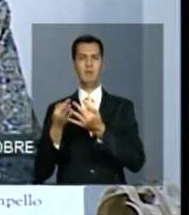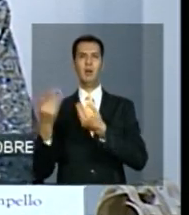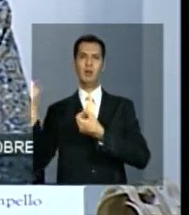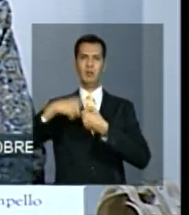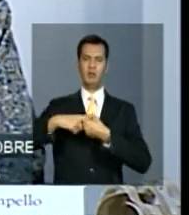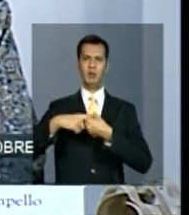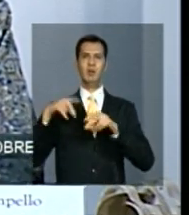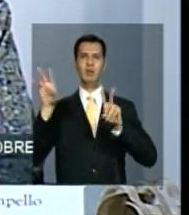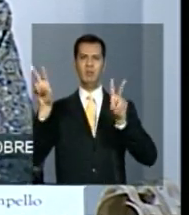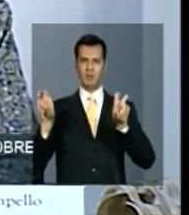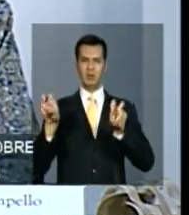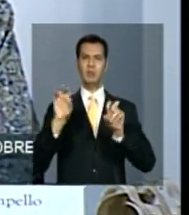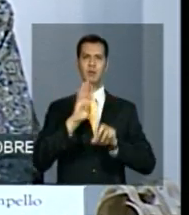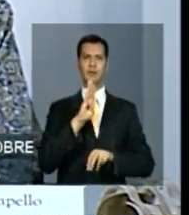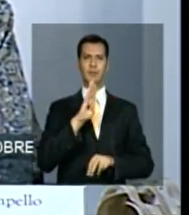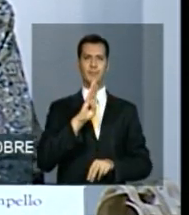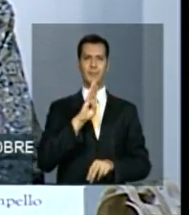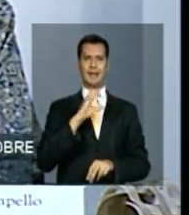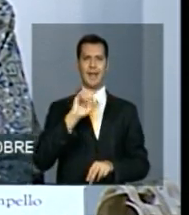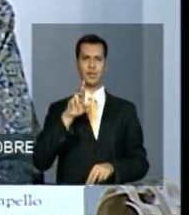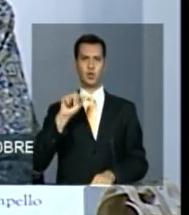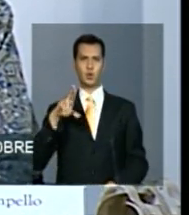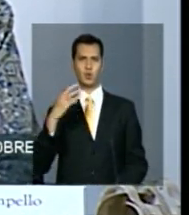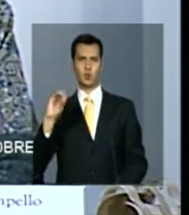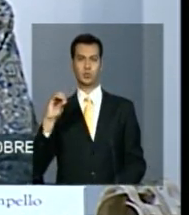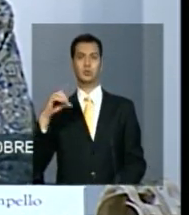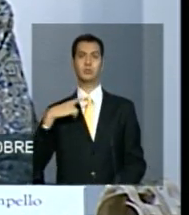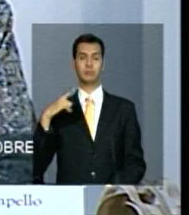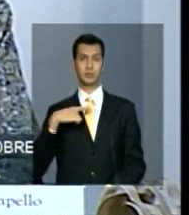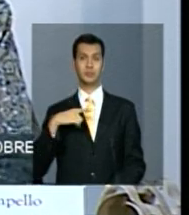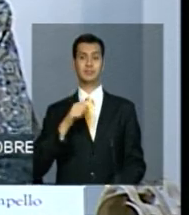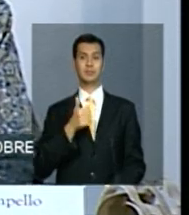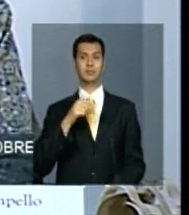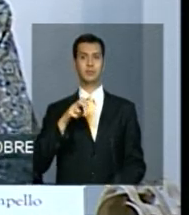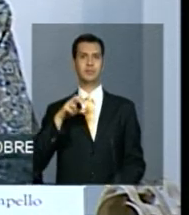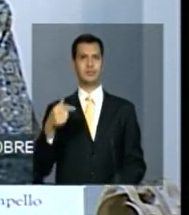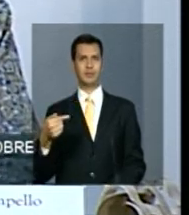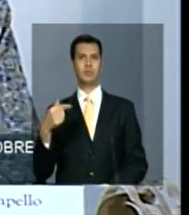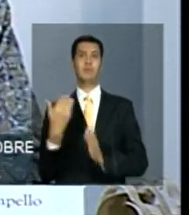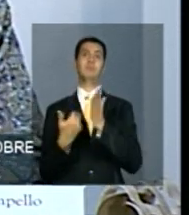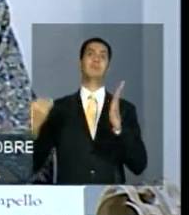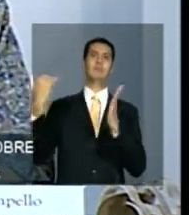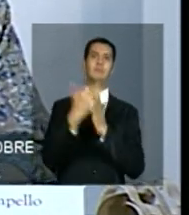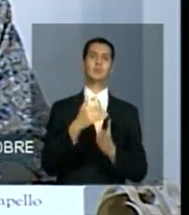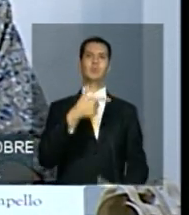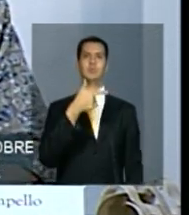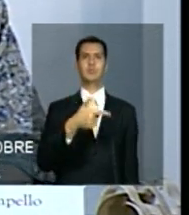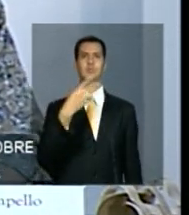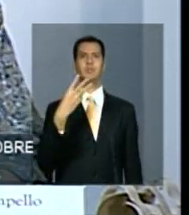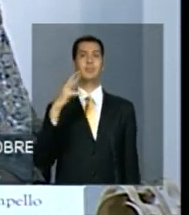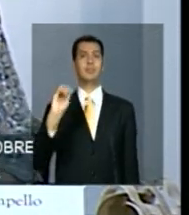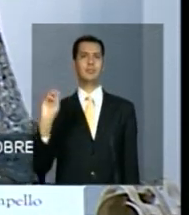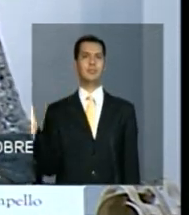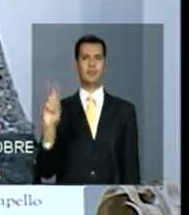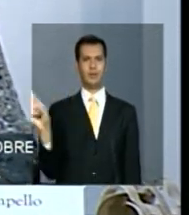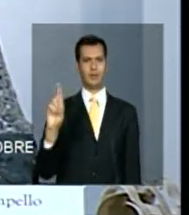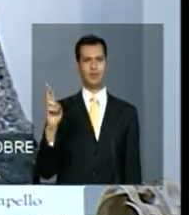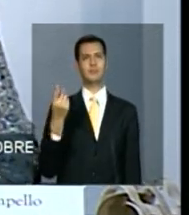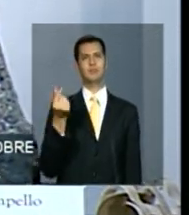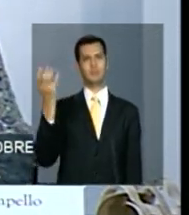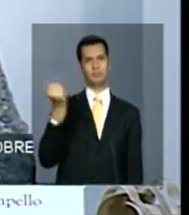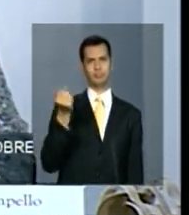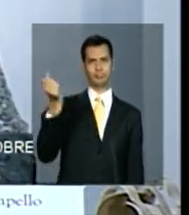6 anos o aumento médio é de r$ 50 para R 230 Esse é o aumento médio das